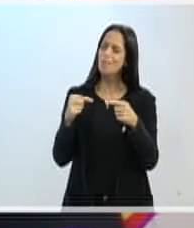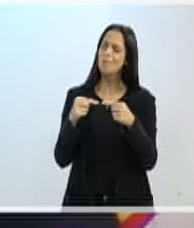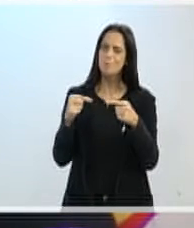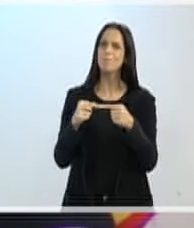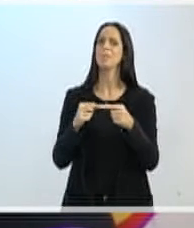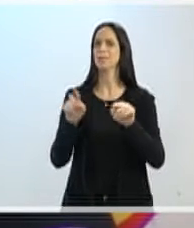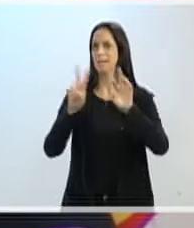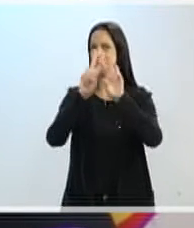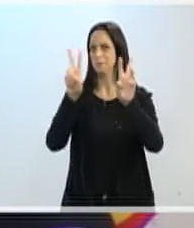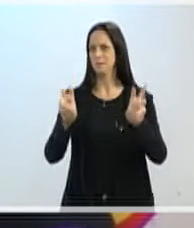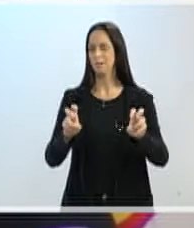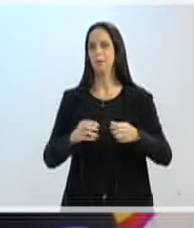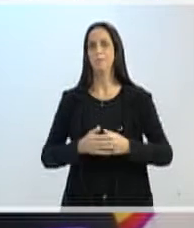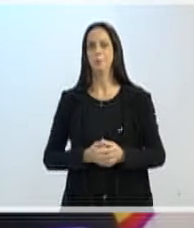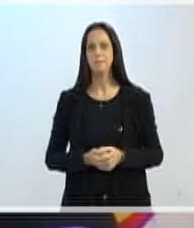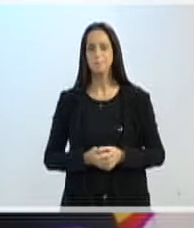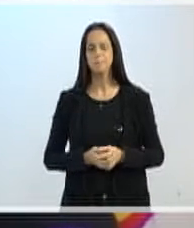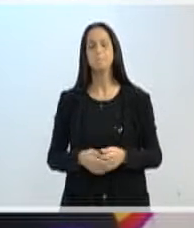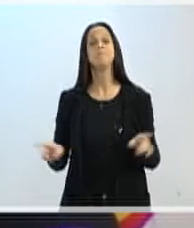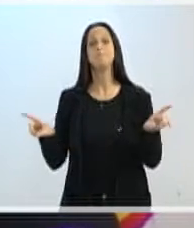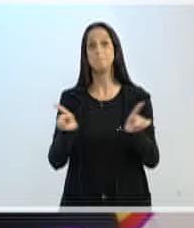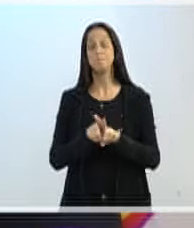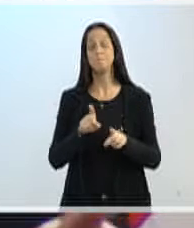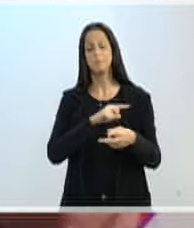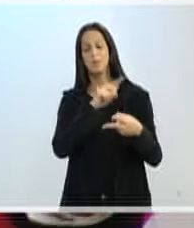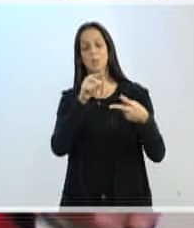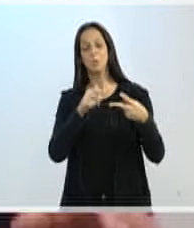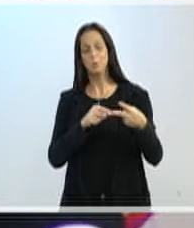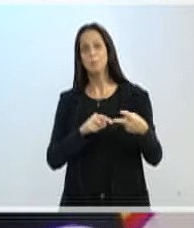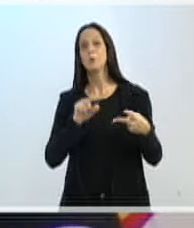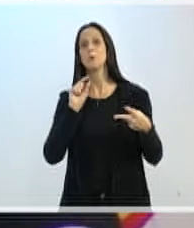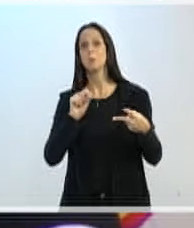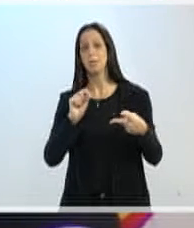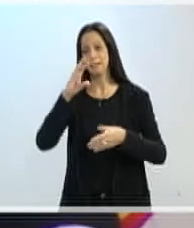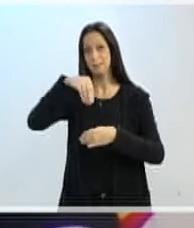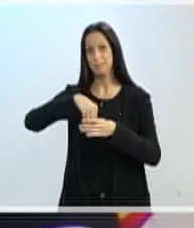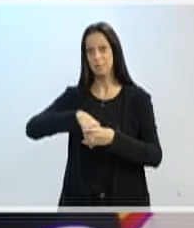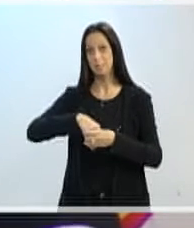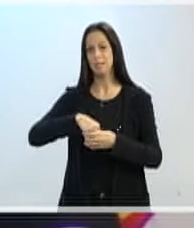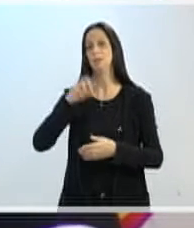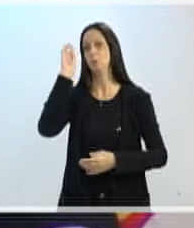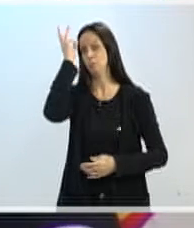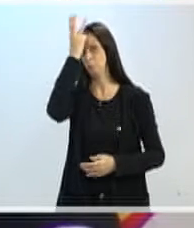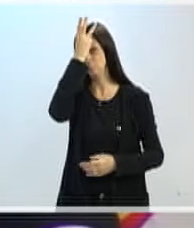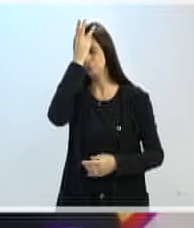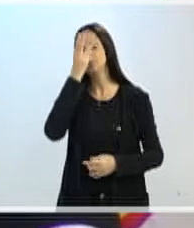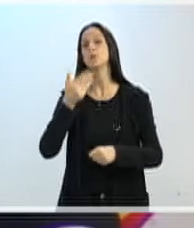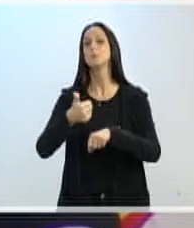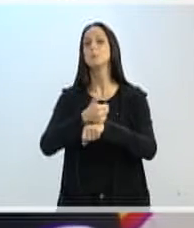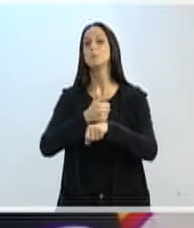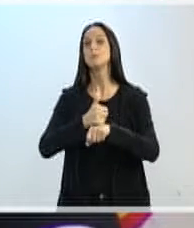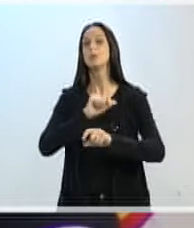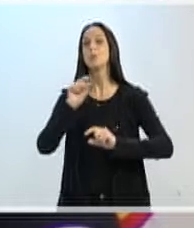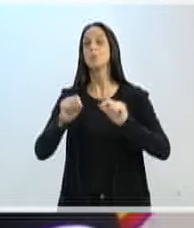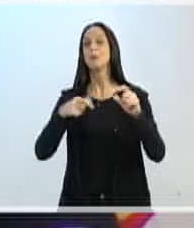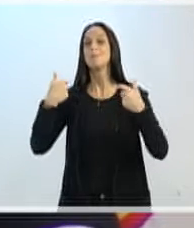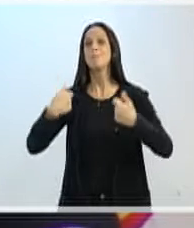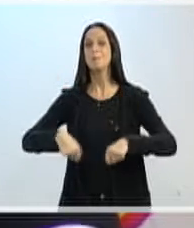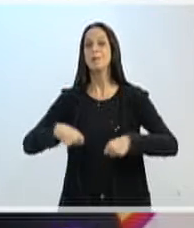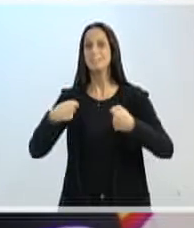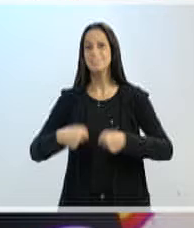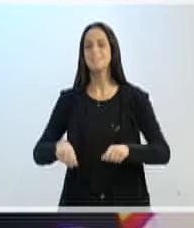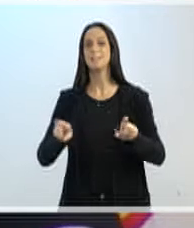situação trazida pelos profissionais do Hospital Santa Isabel é a necessidade do Ambulatório Geral